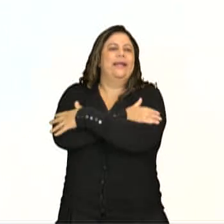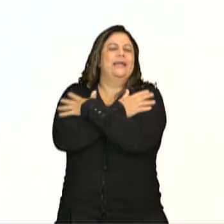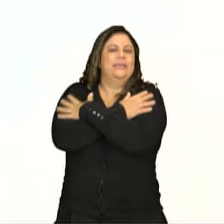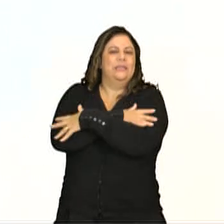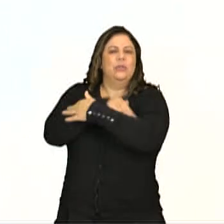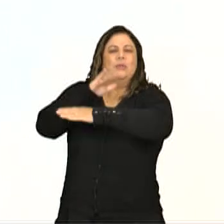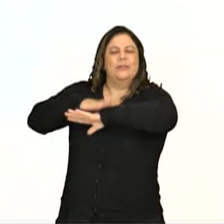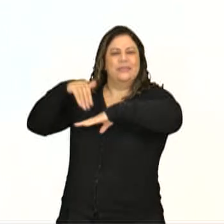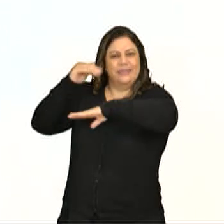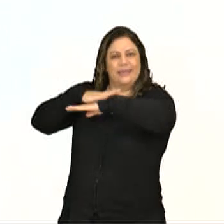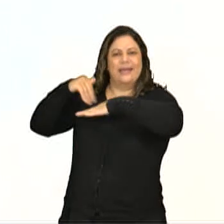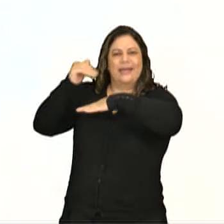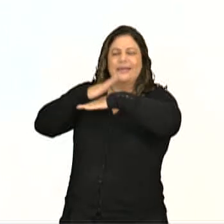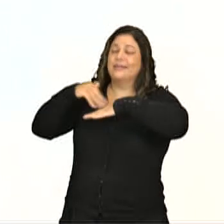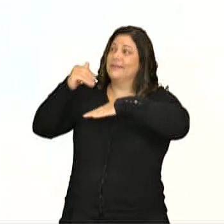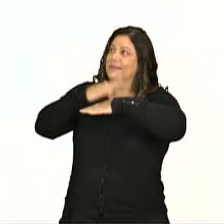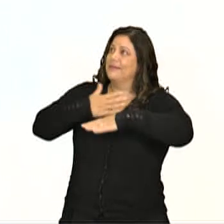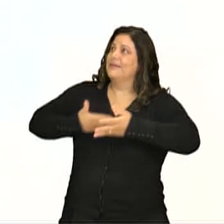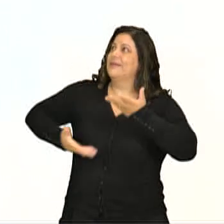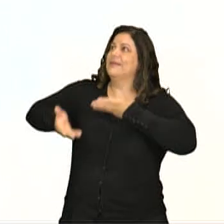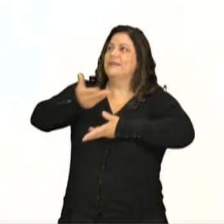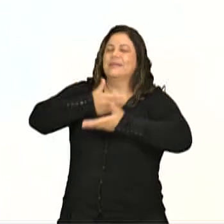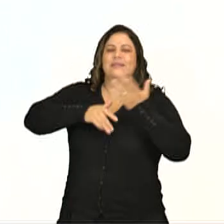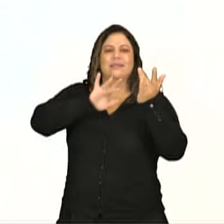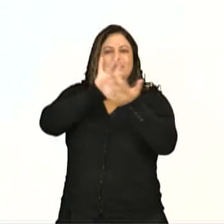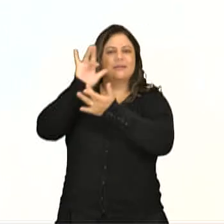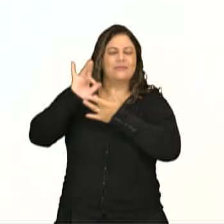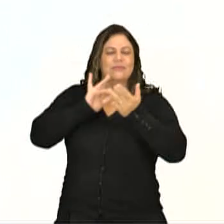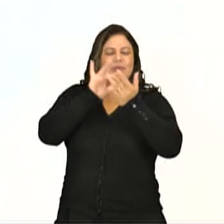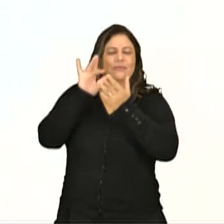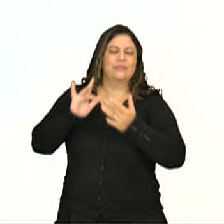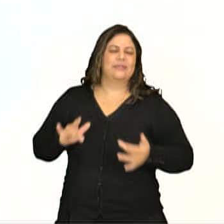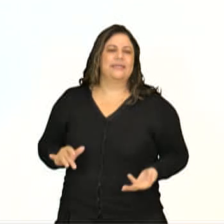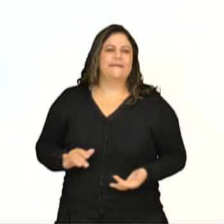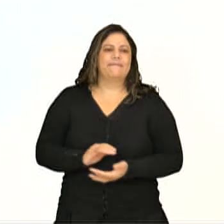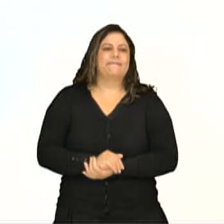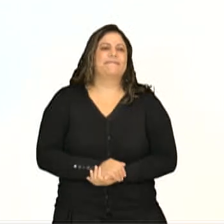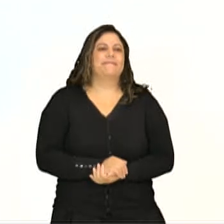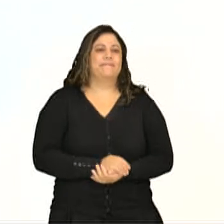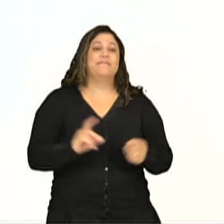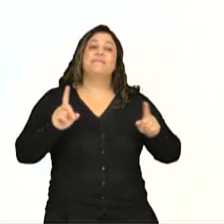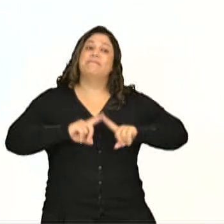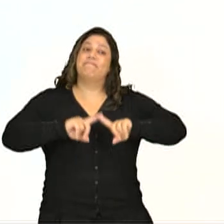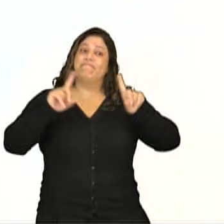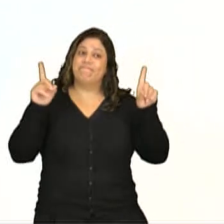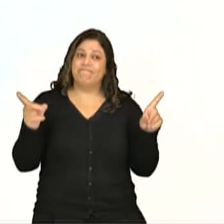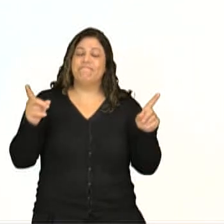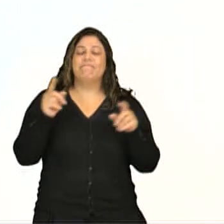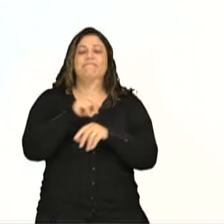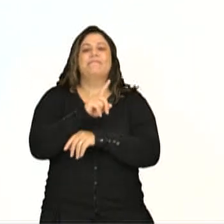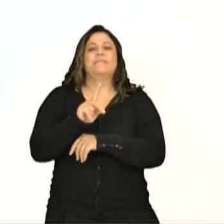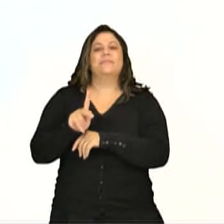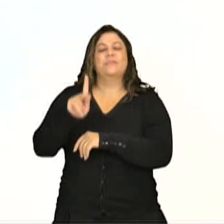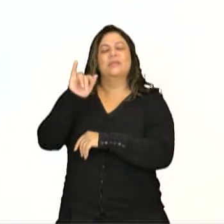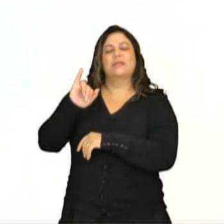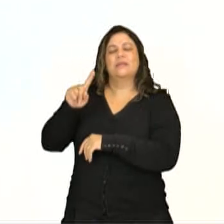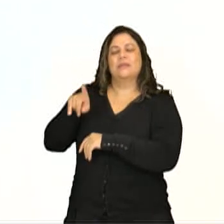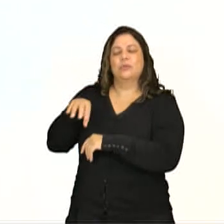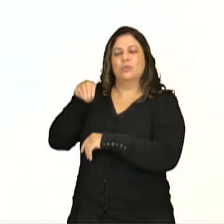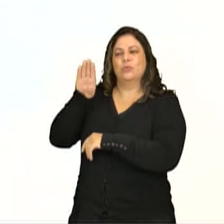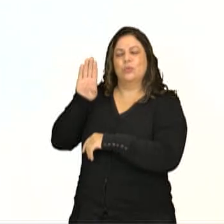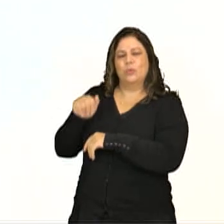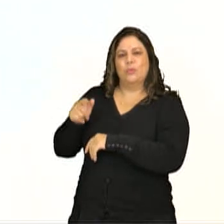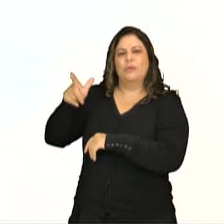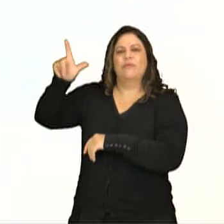transmite carinho, que transmite esse contato mais próximo e mais suave. Porém, quando a kizomba foi para o exterior, ela